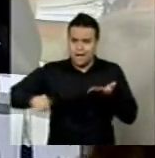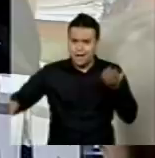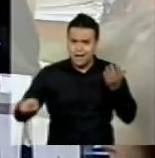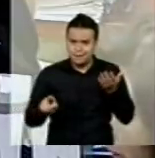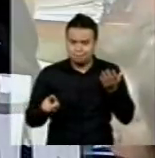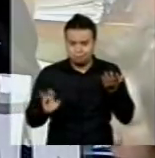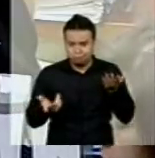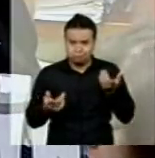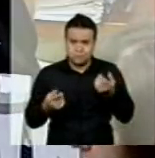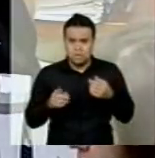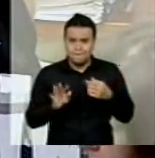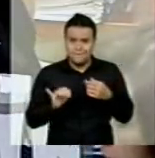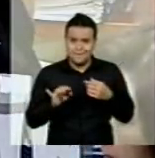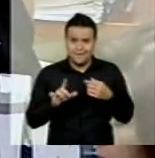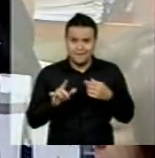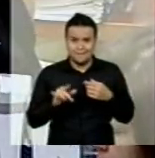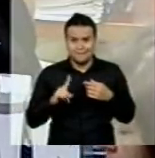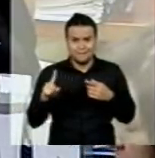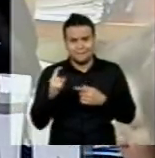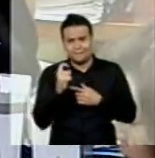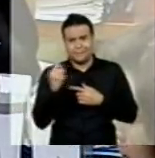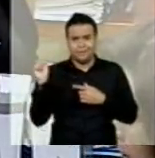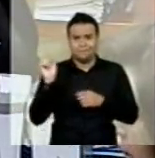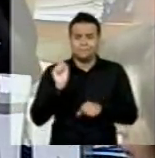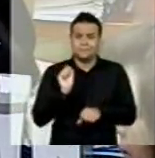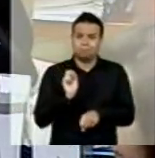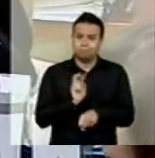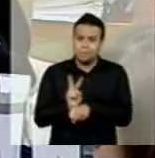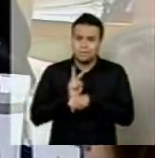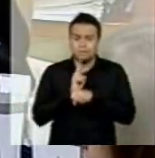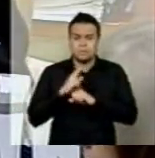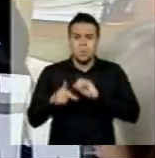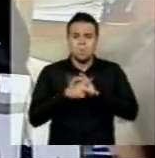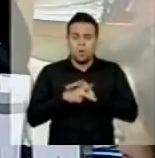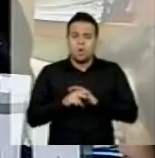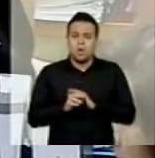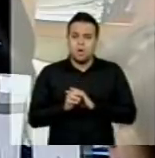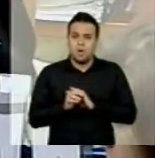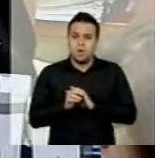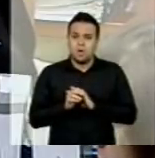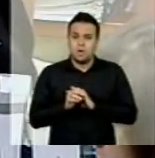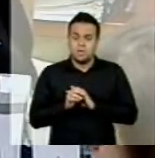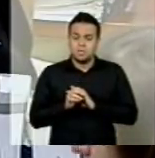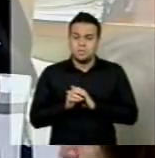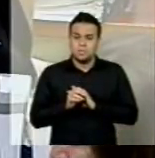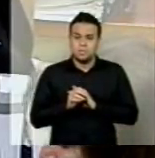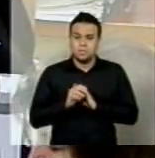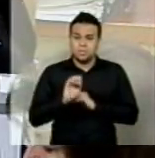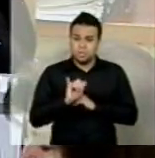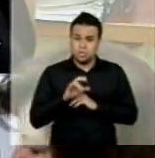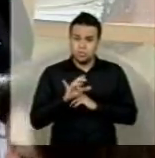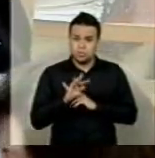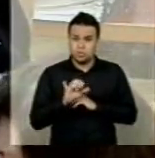a defesa e a preservação da própria autonomia institucional e das